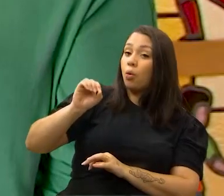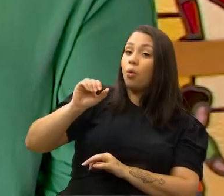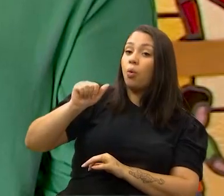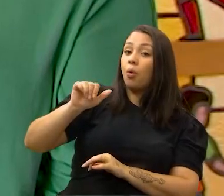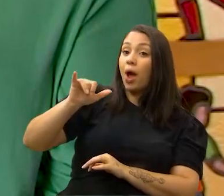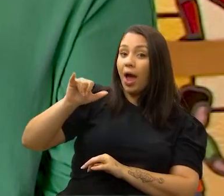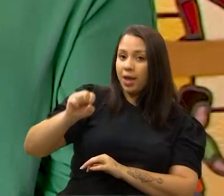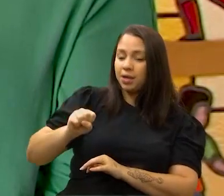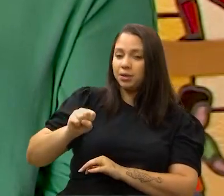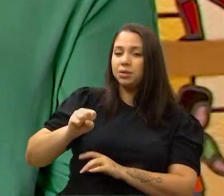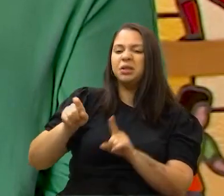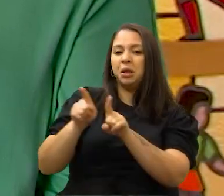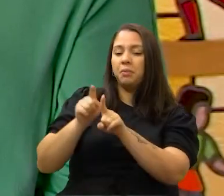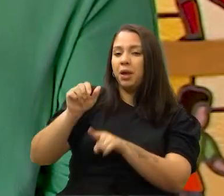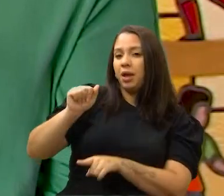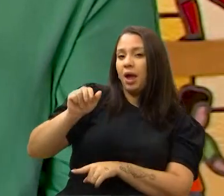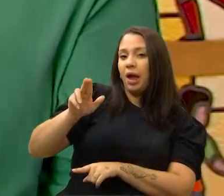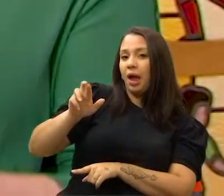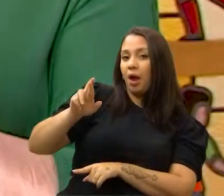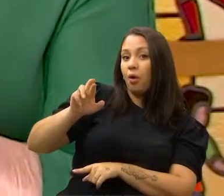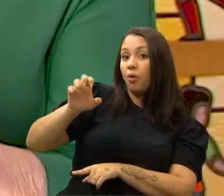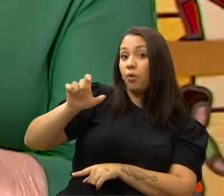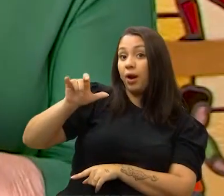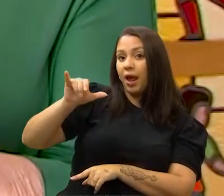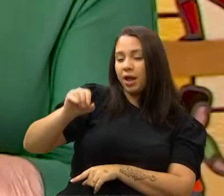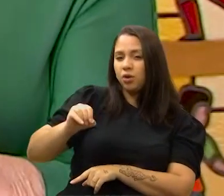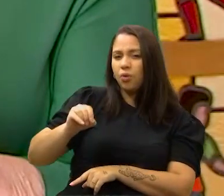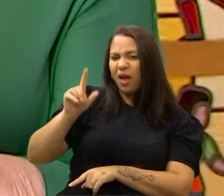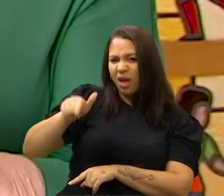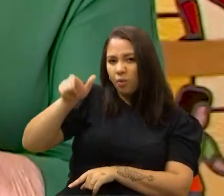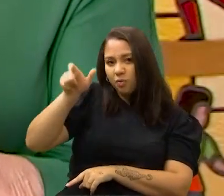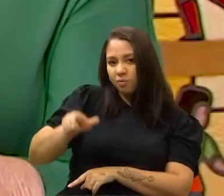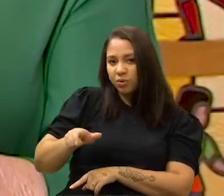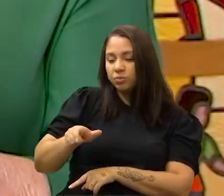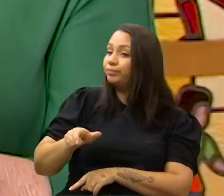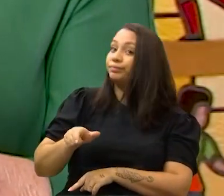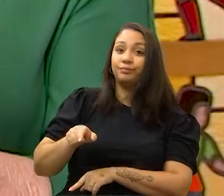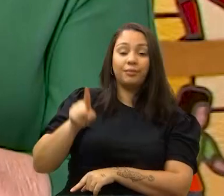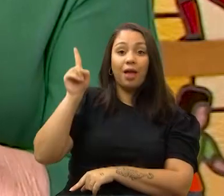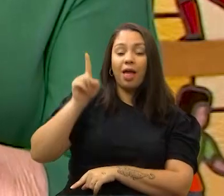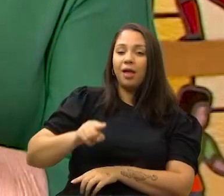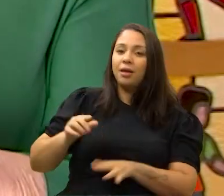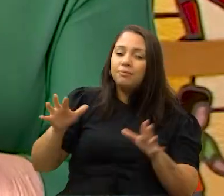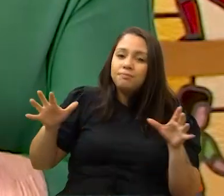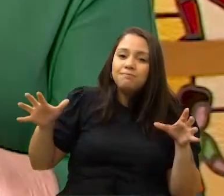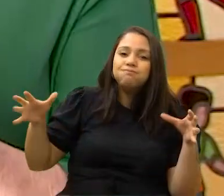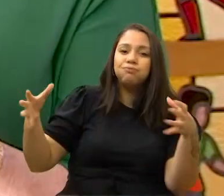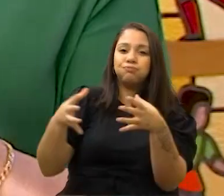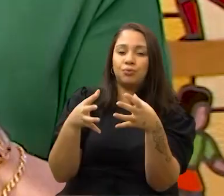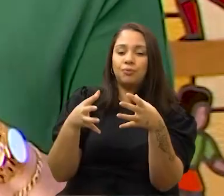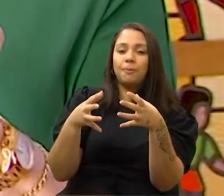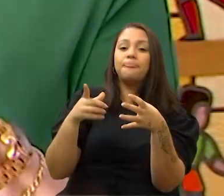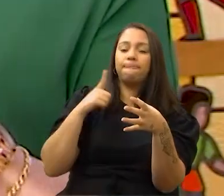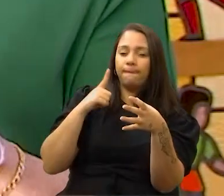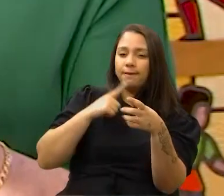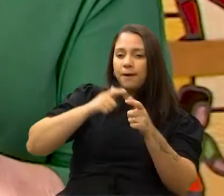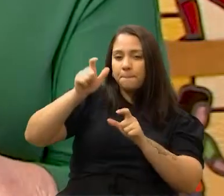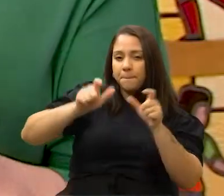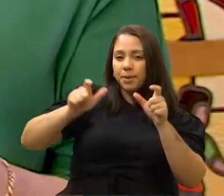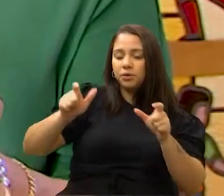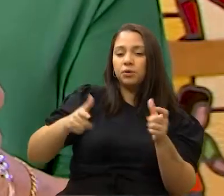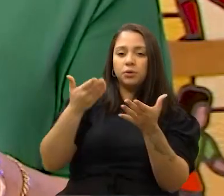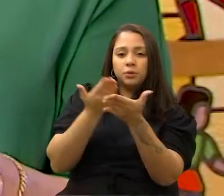dos dicionários, Aurélio, então, são equipes hoje, né, que vão ficando, tem